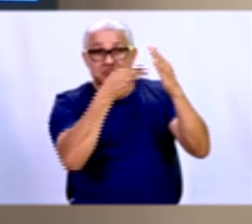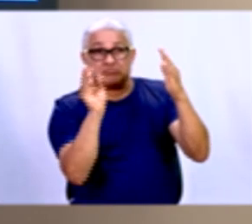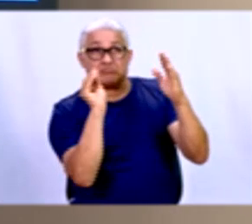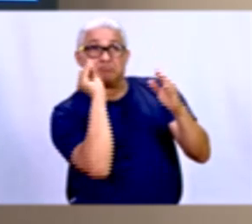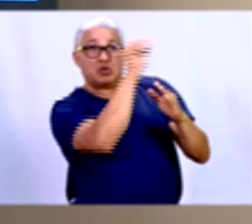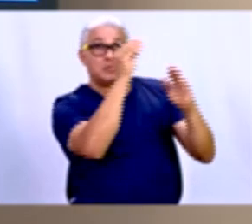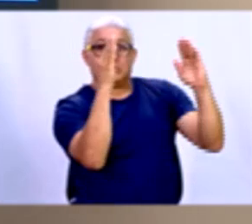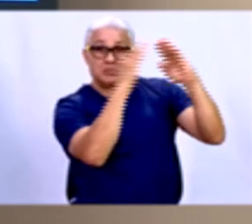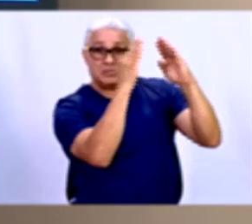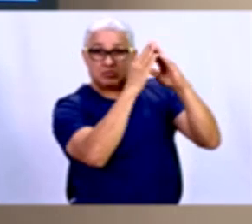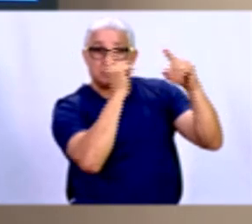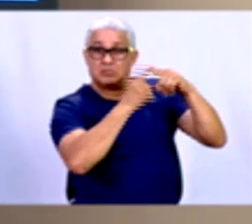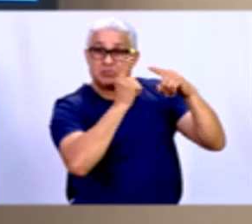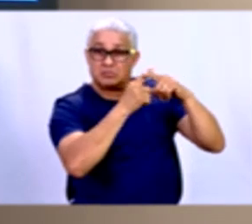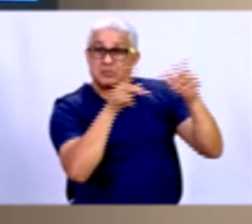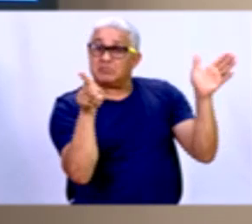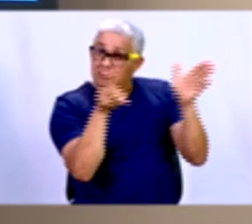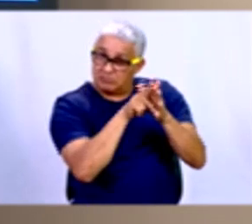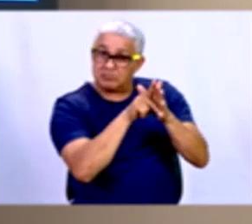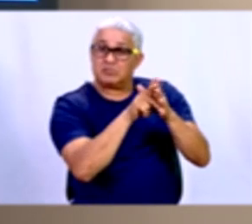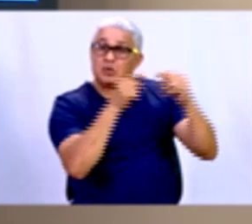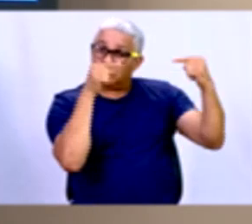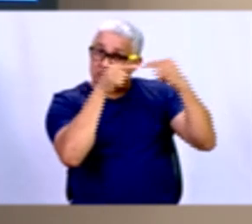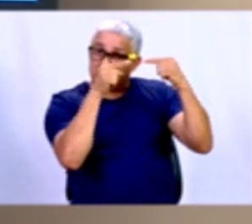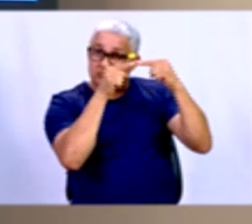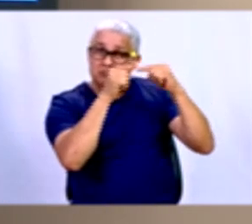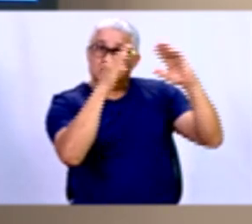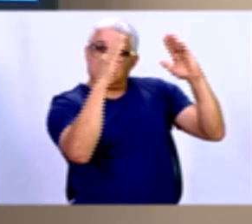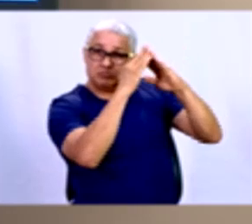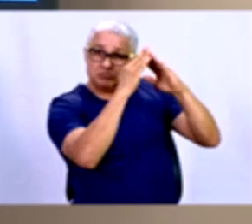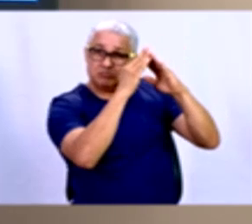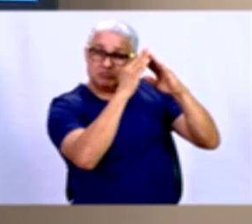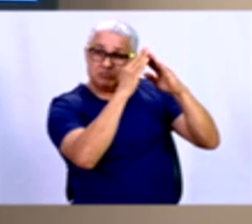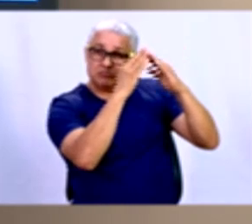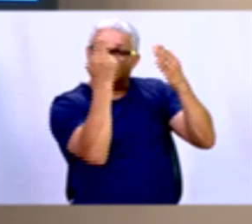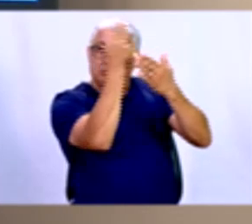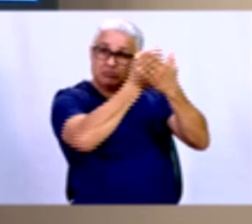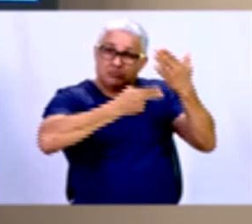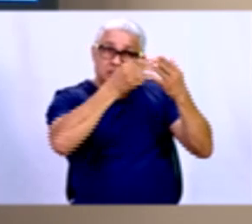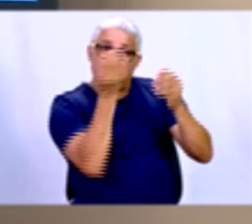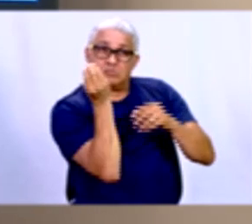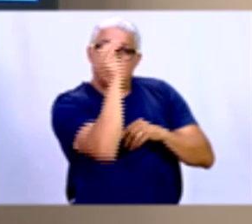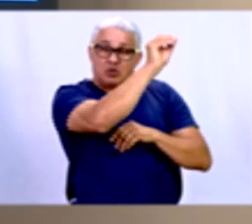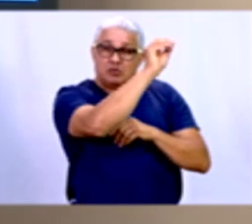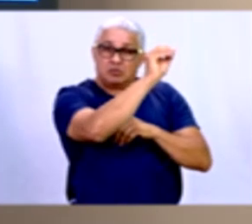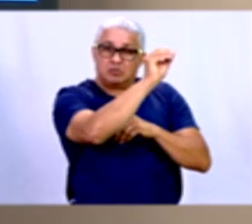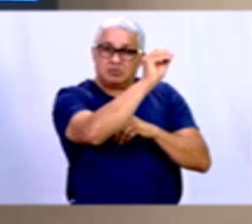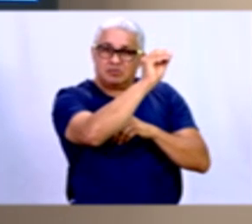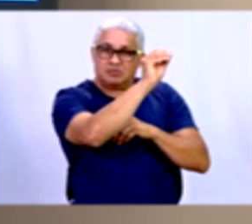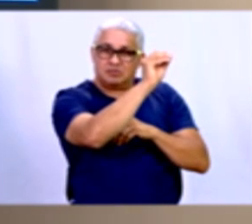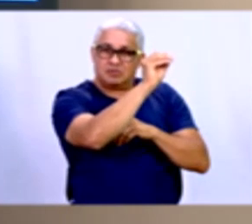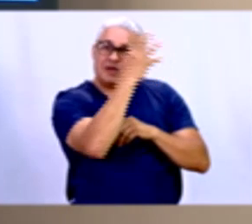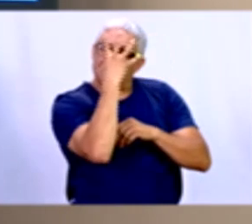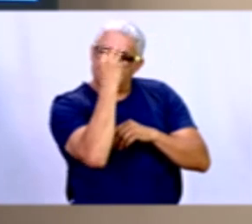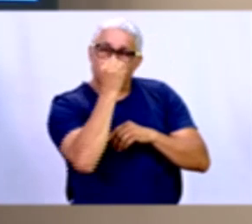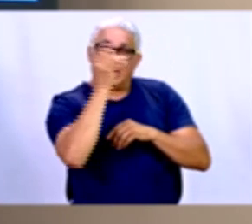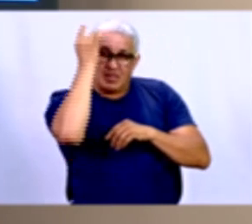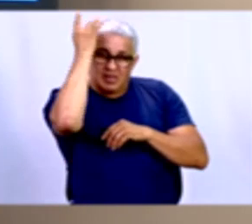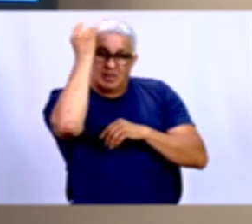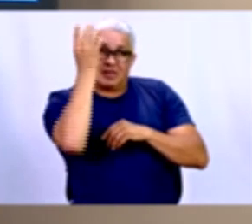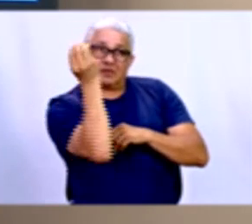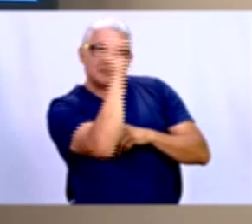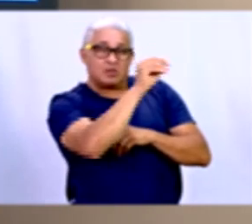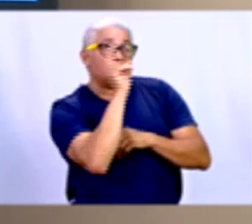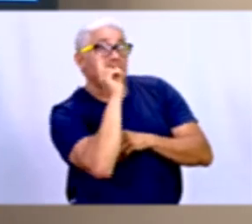tem a ver com imóveis, certo? Então você vai utilizar imagens que facilitem. Outra coisa, quando a